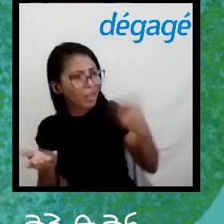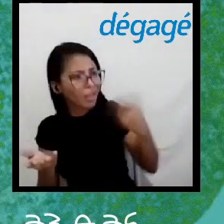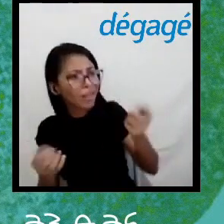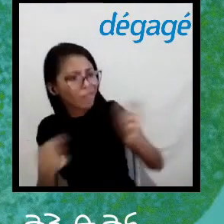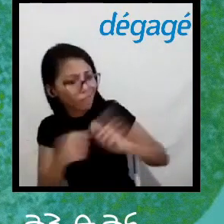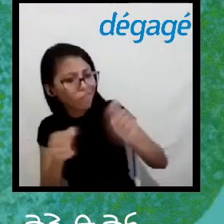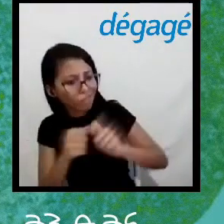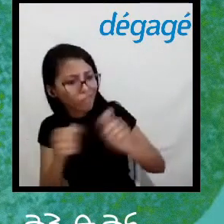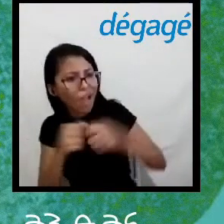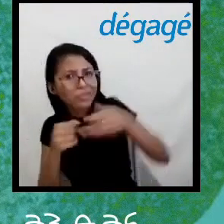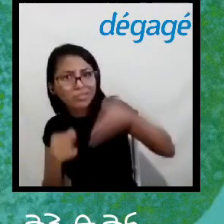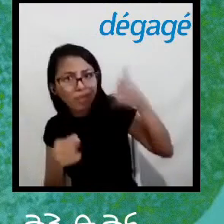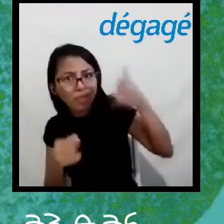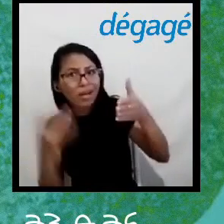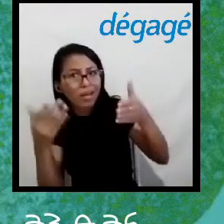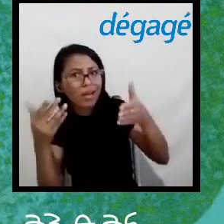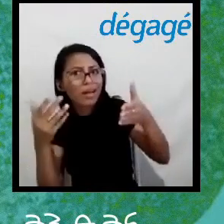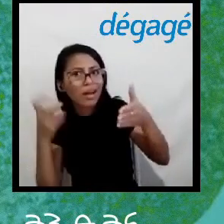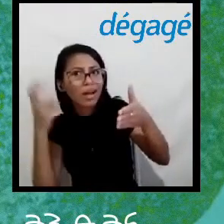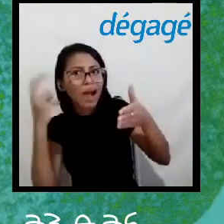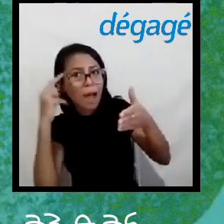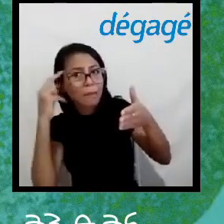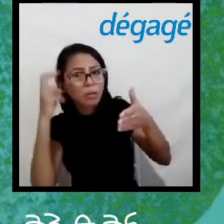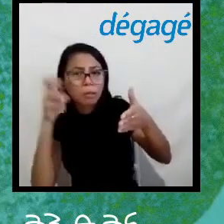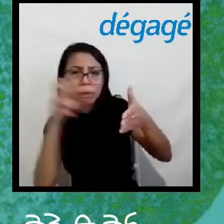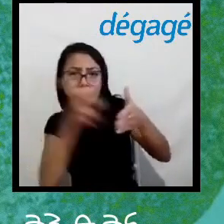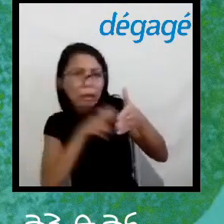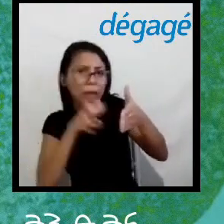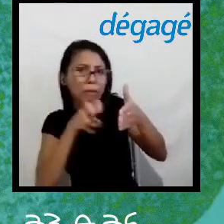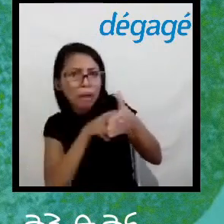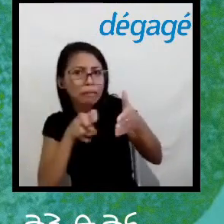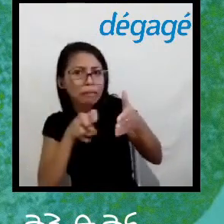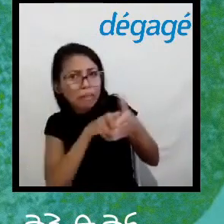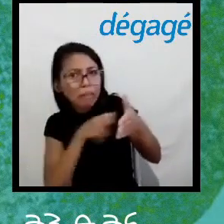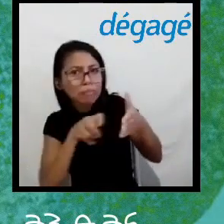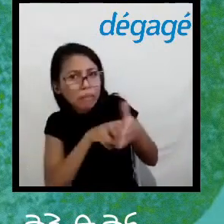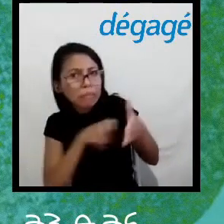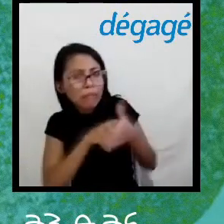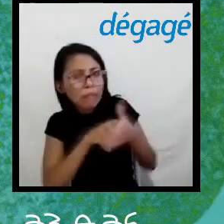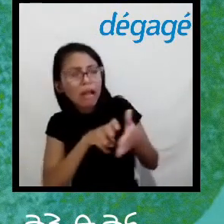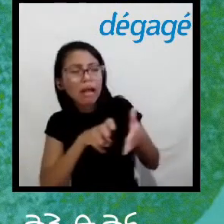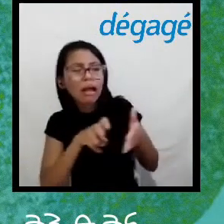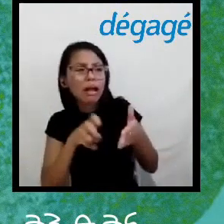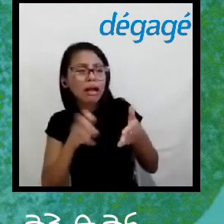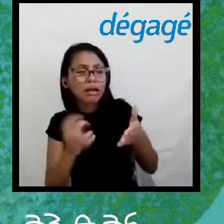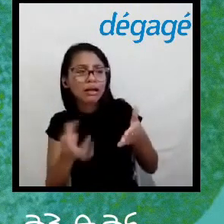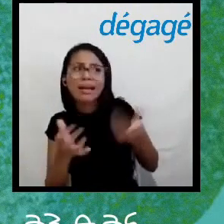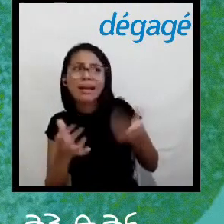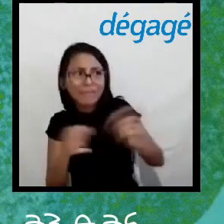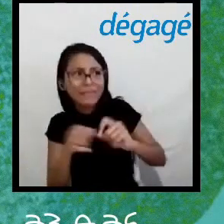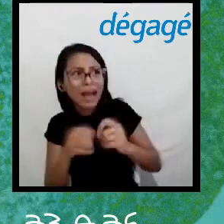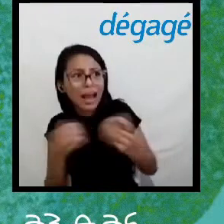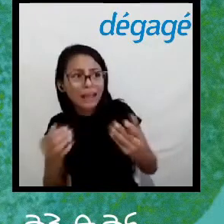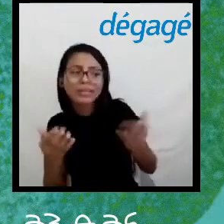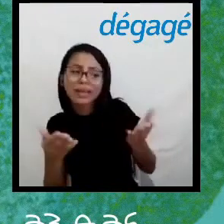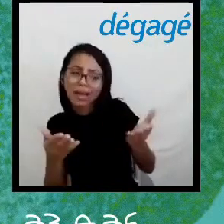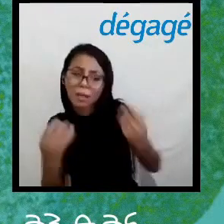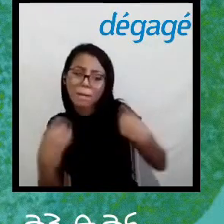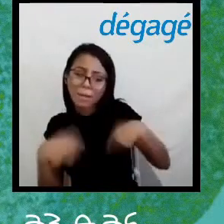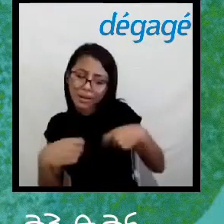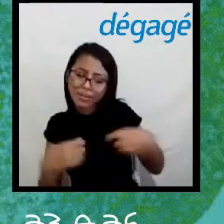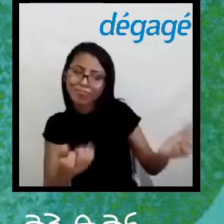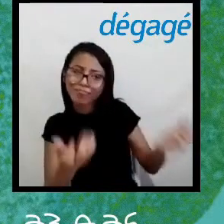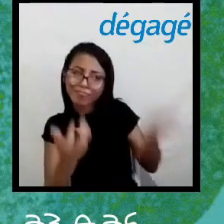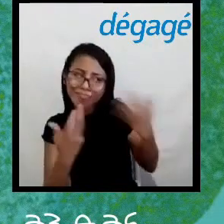devido às seguranças e tudo mais. No Circulando, por exemplo, a gente tem... são participantes ditos severos, né, a